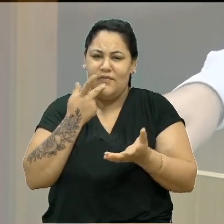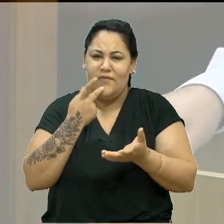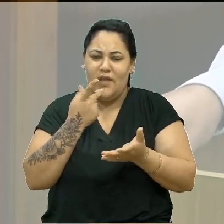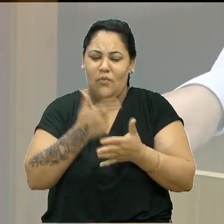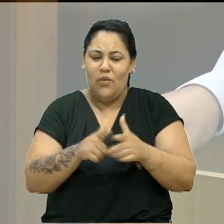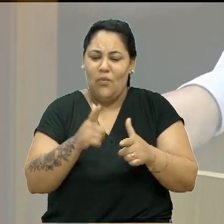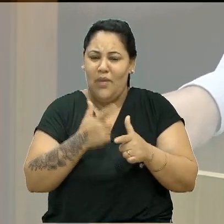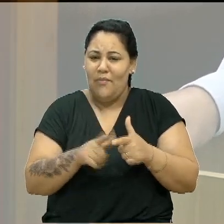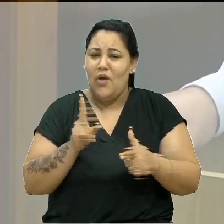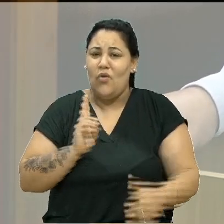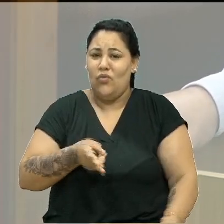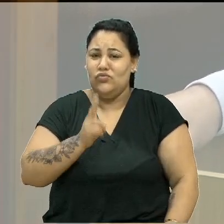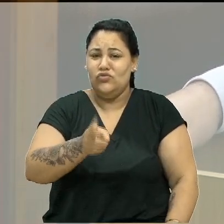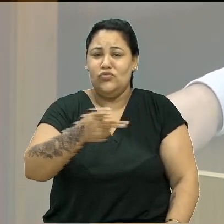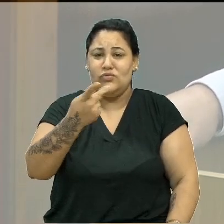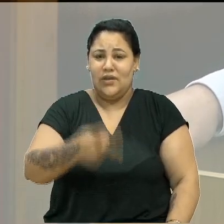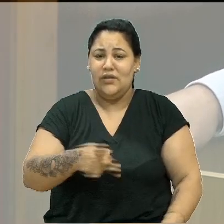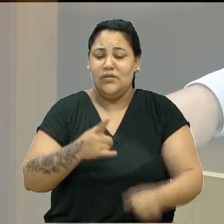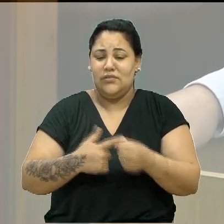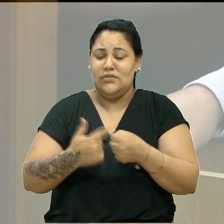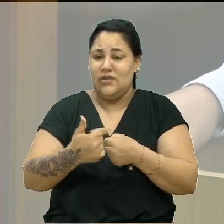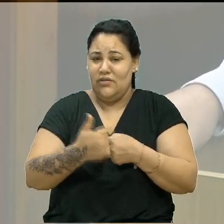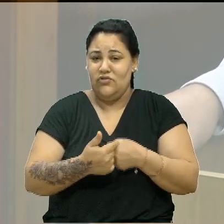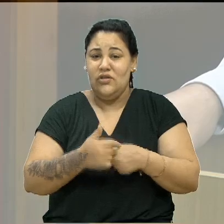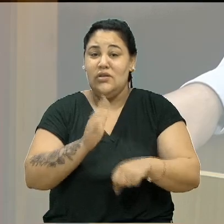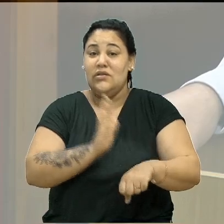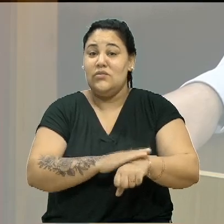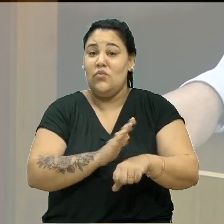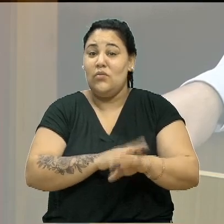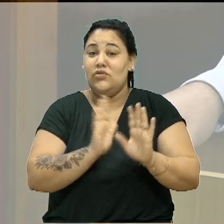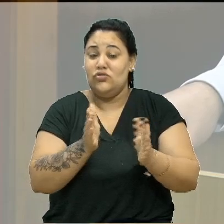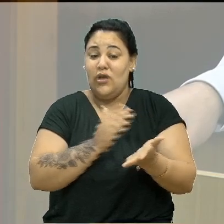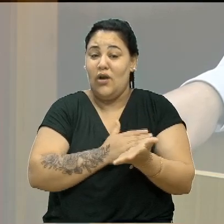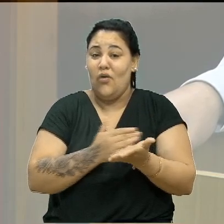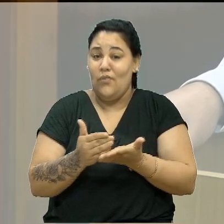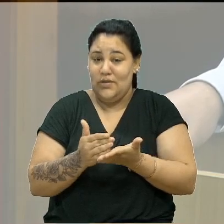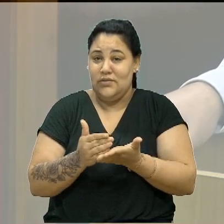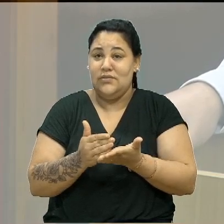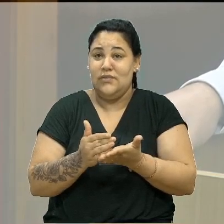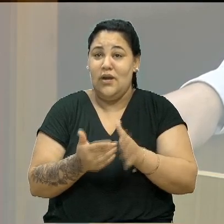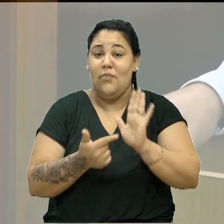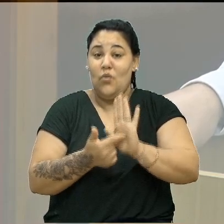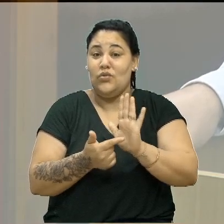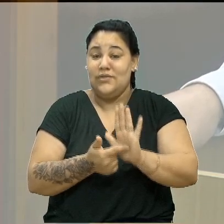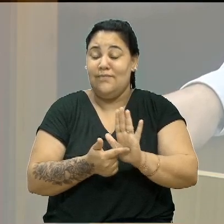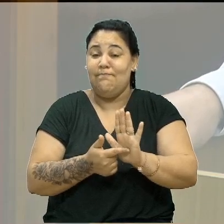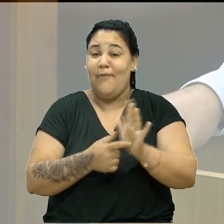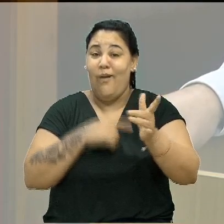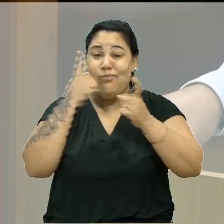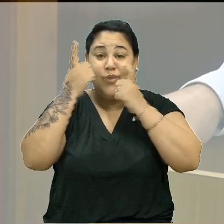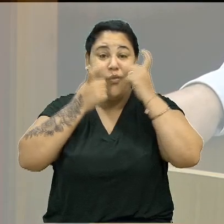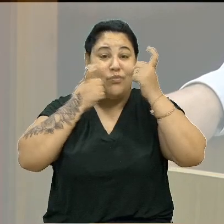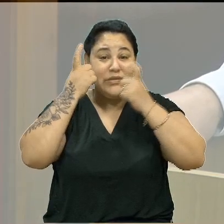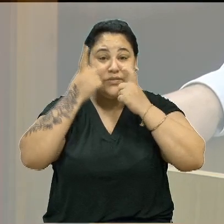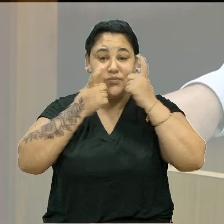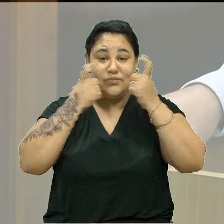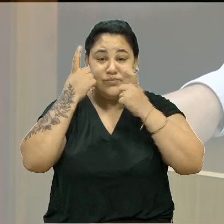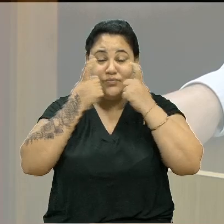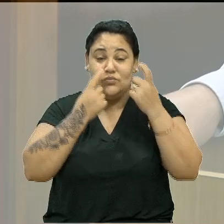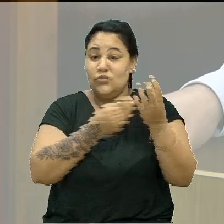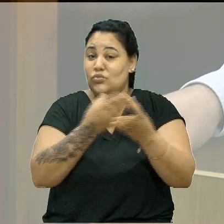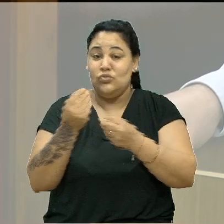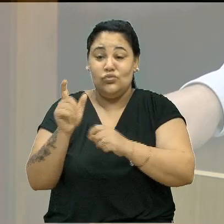nossa cidade e que nesse momento já começa a ecoar a preocupação de